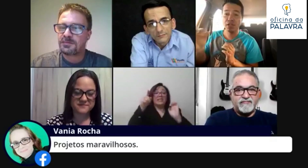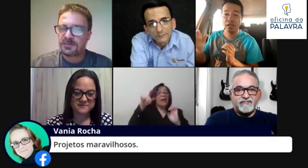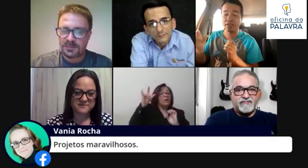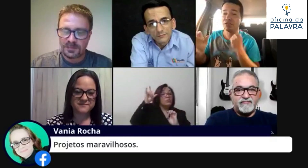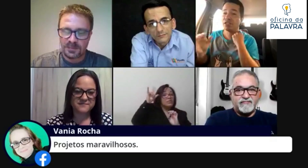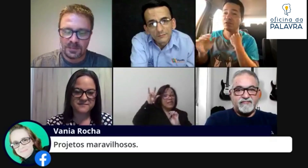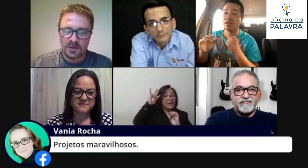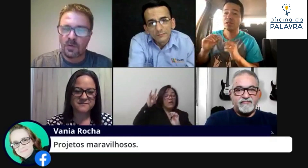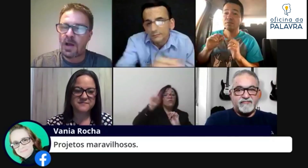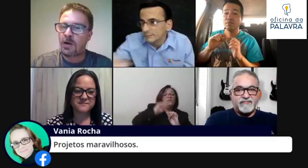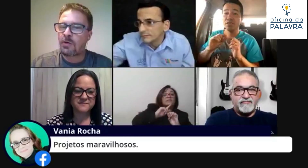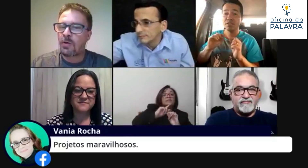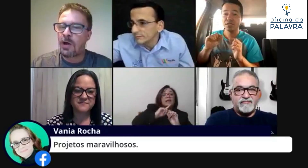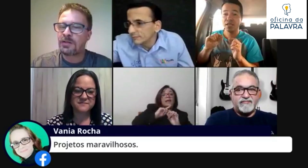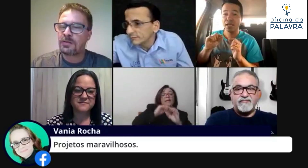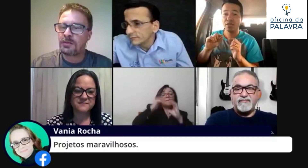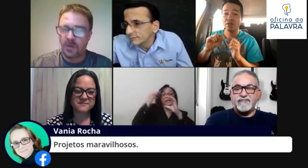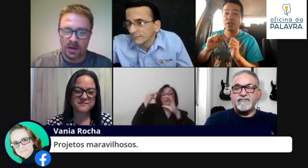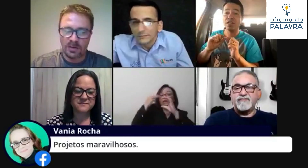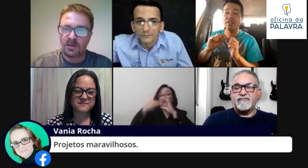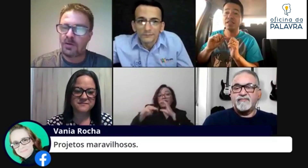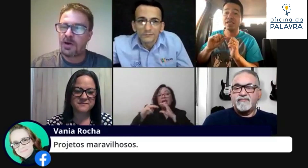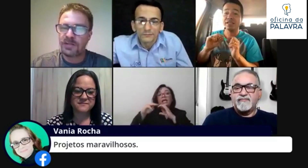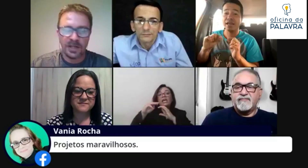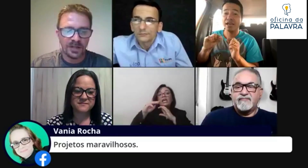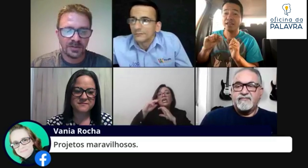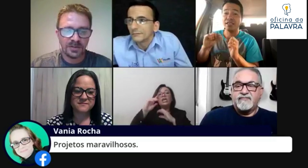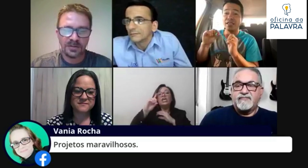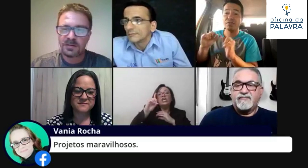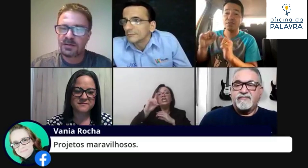manda um direct. Então, Ministério